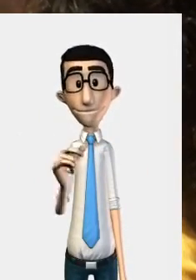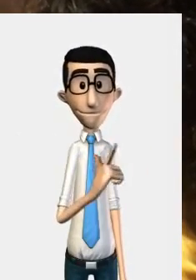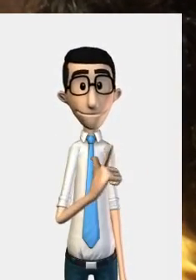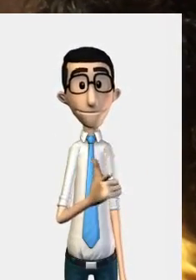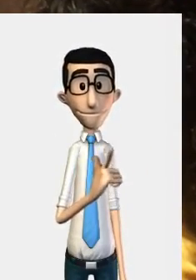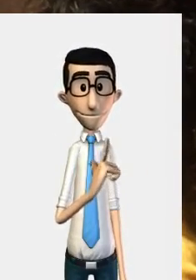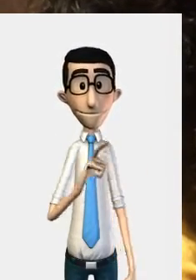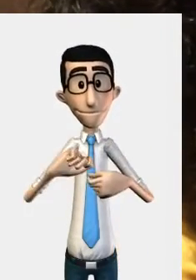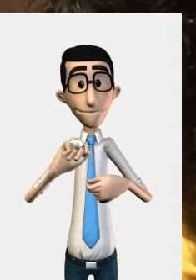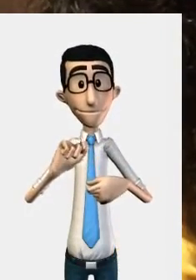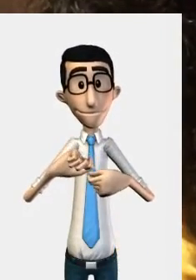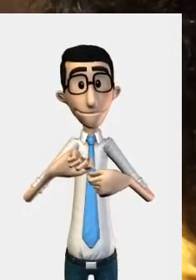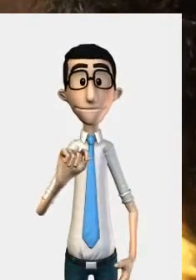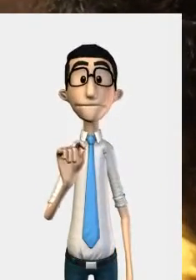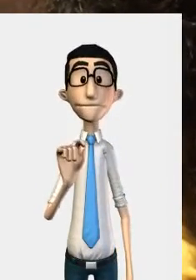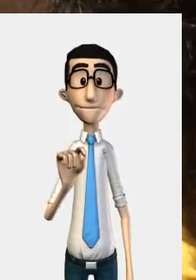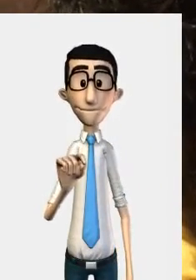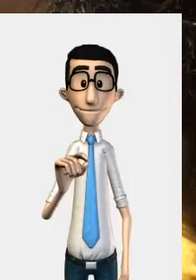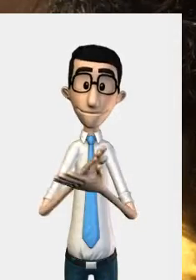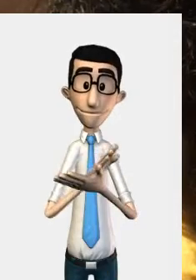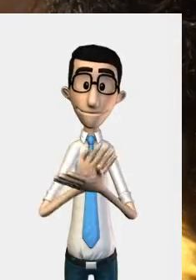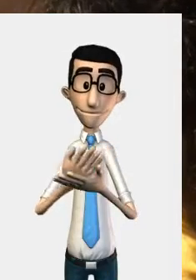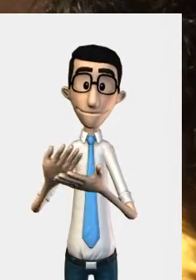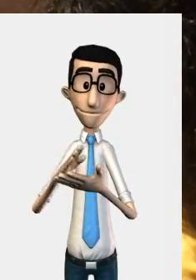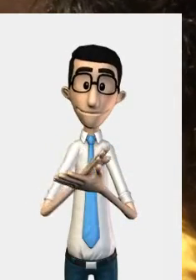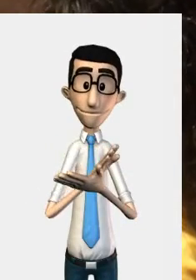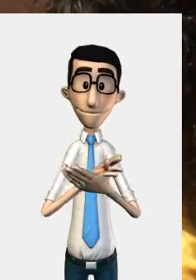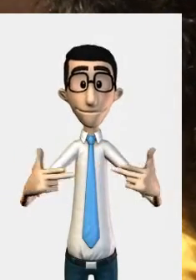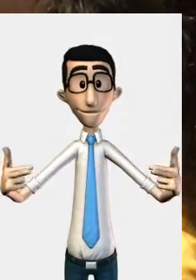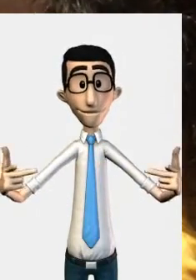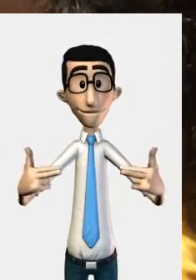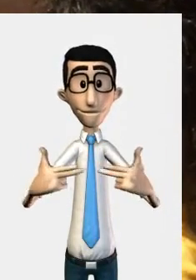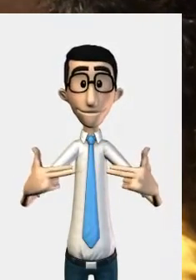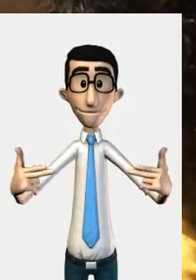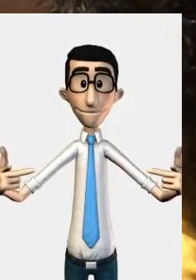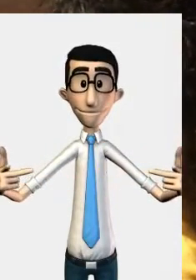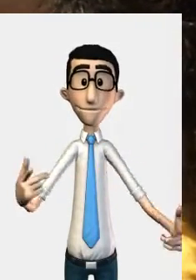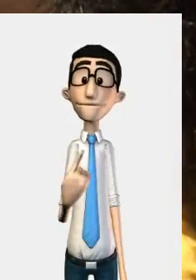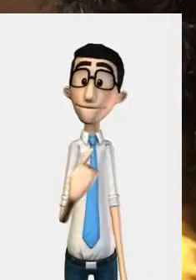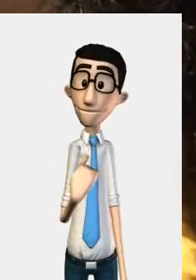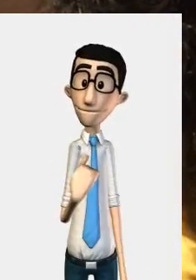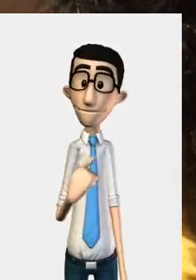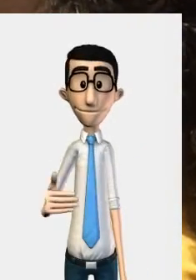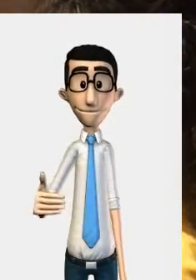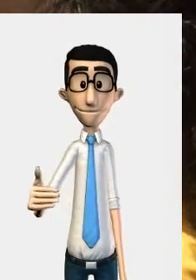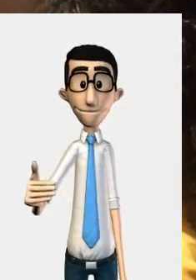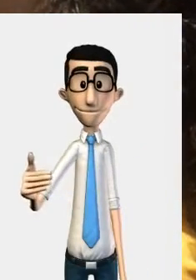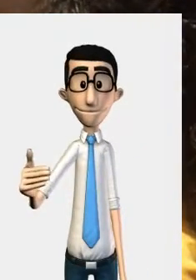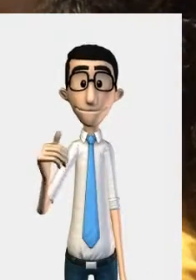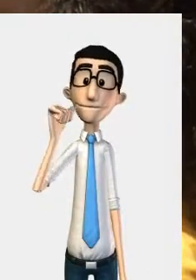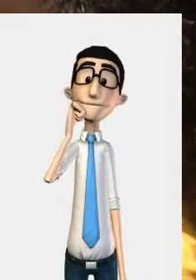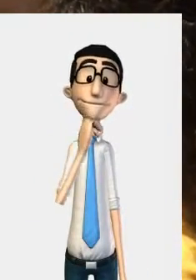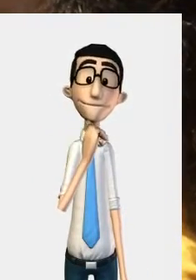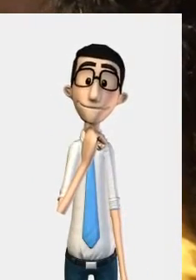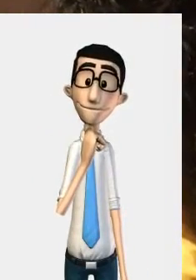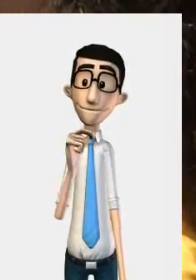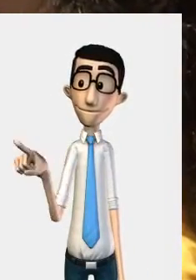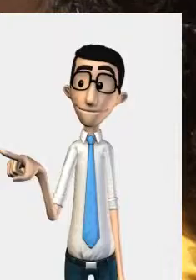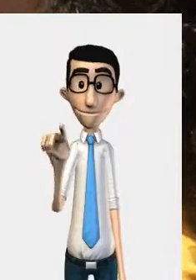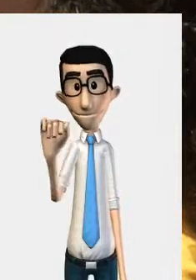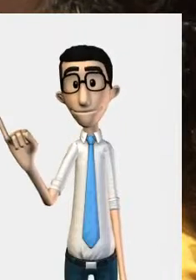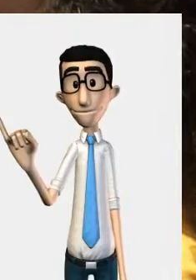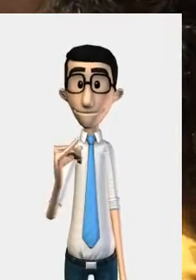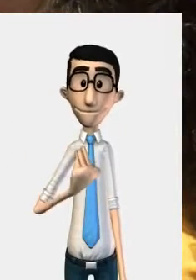gosta muito e depois vai buscando parear, colocar junto aquilo que ela não gosta tanto, porque já existem